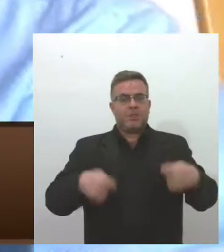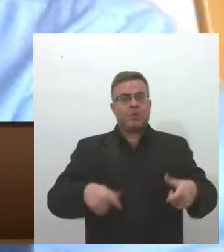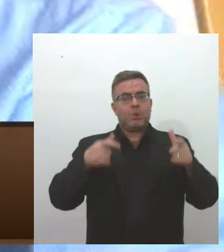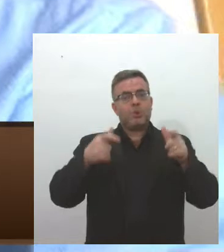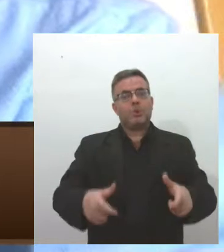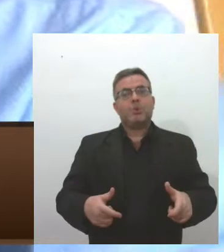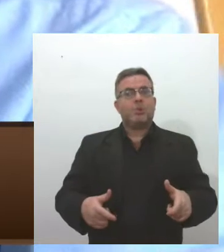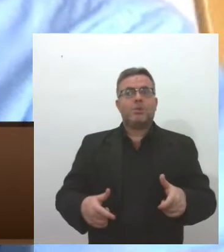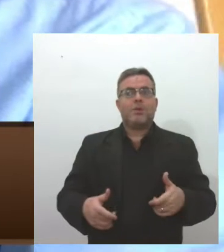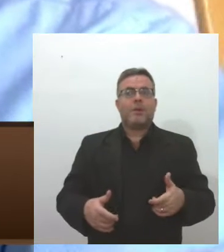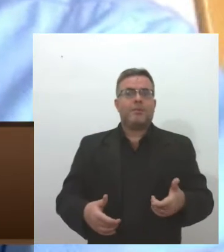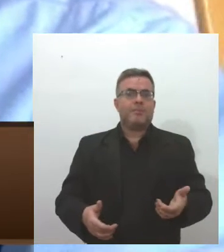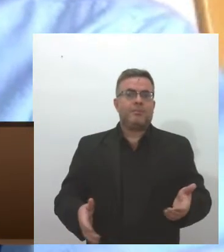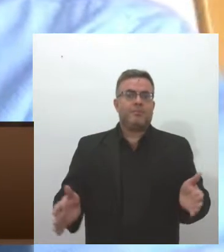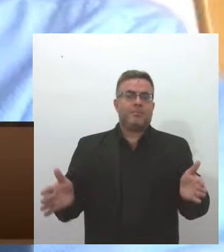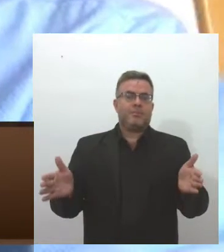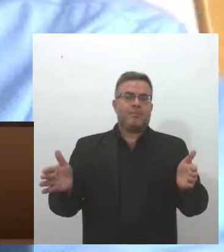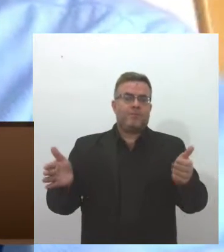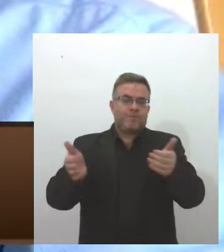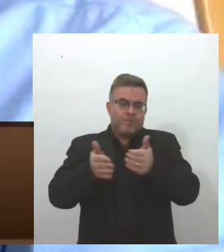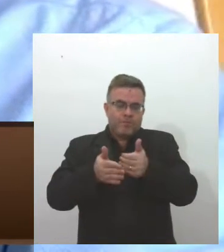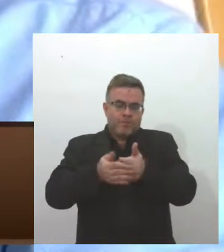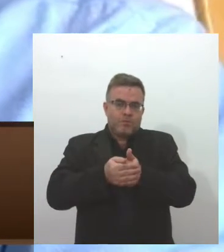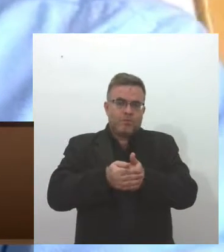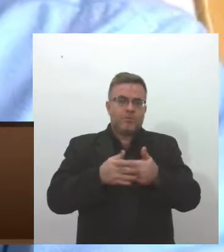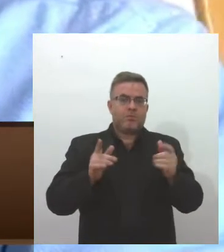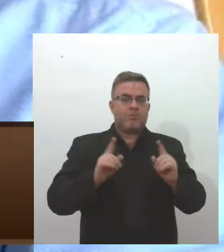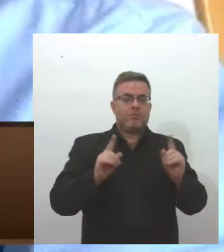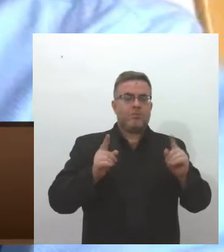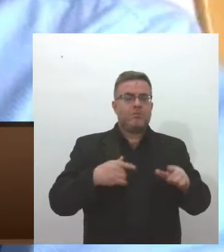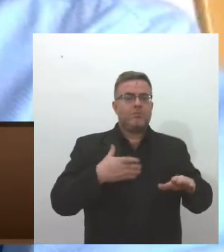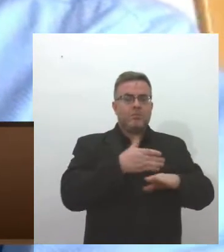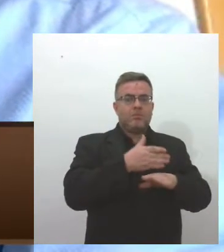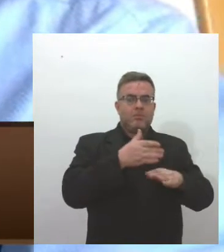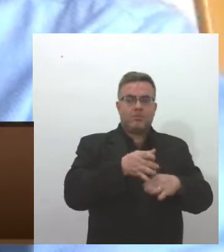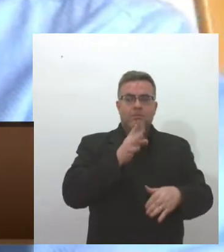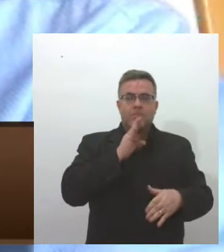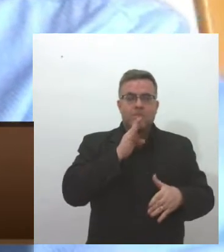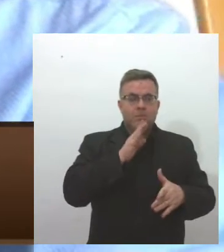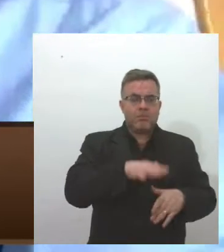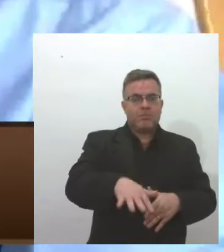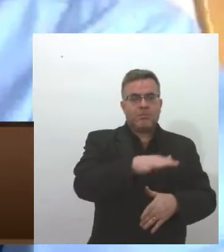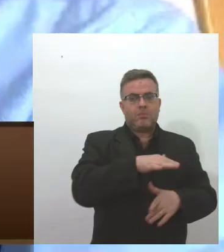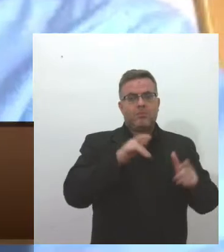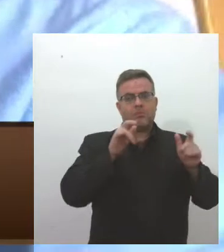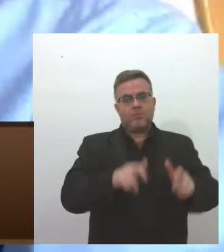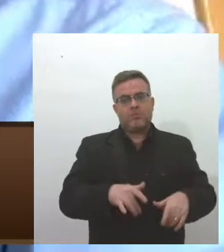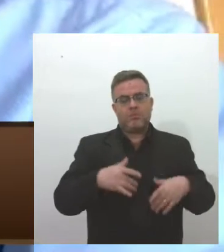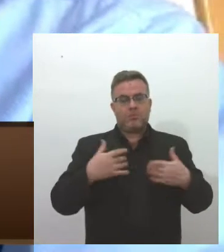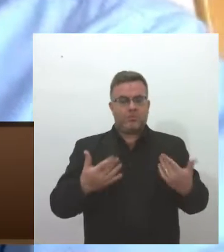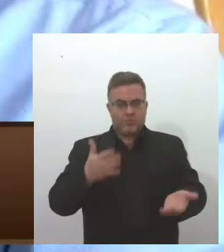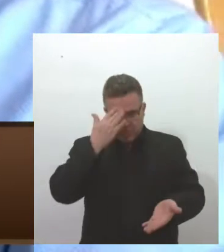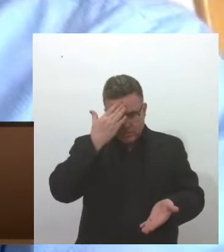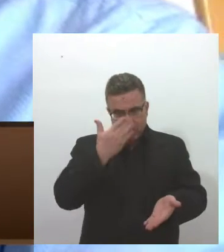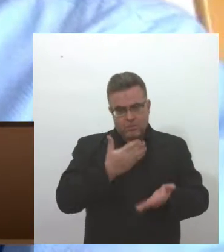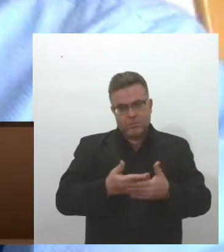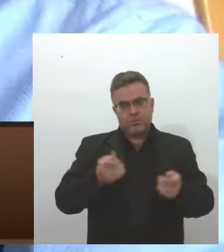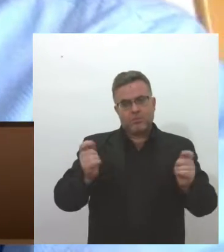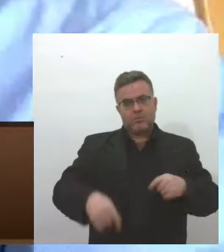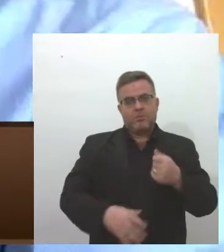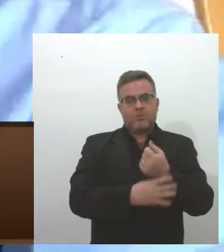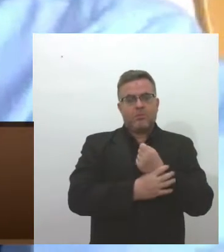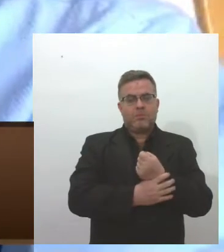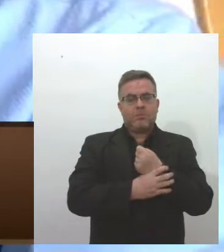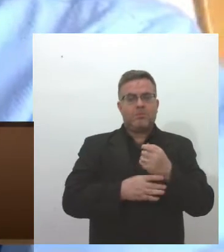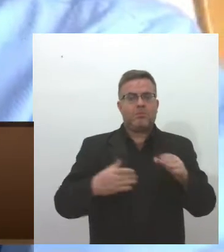locais fechados. Nós entendemos que as pessoas, elas vão adquirir essa confiança de ir para atrativos